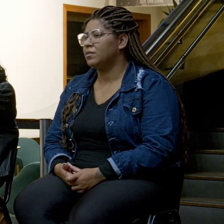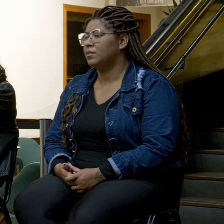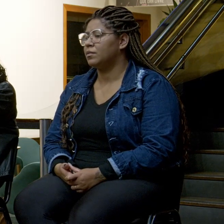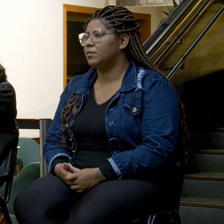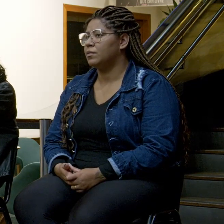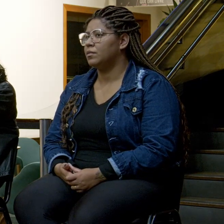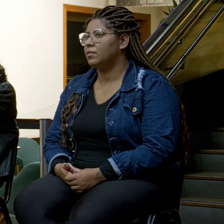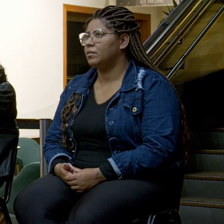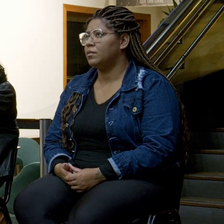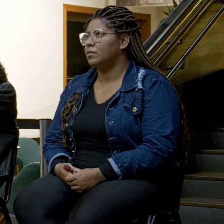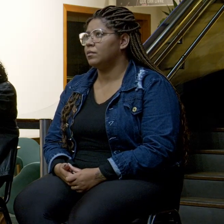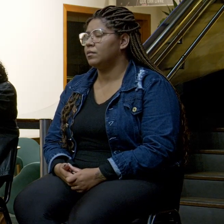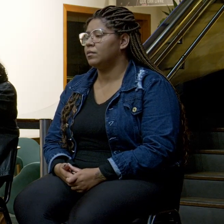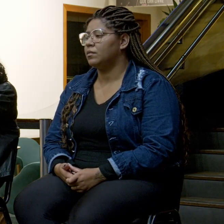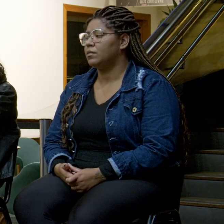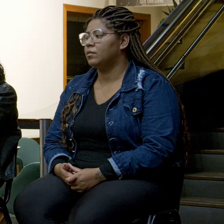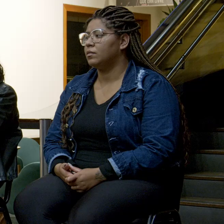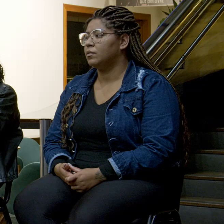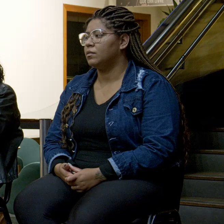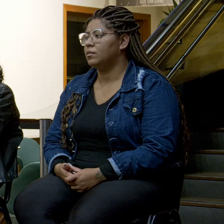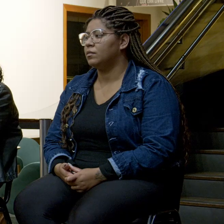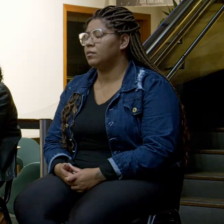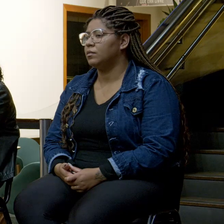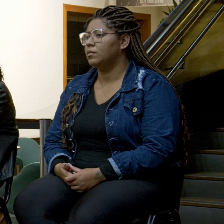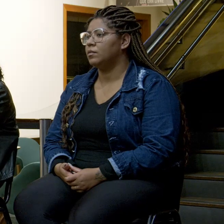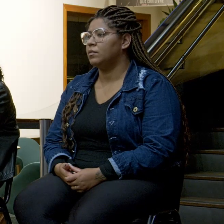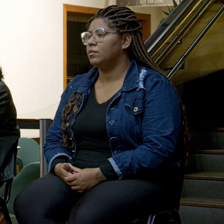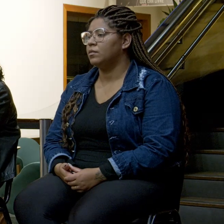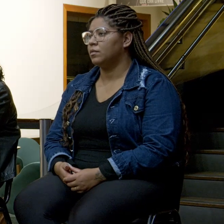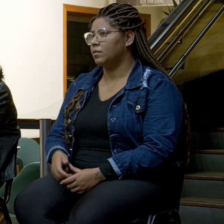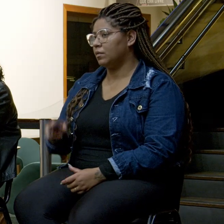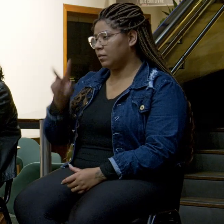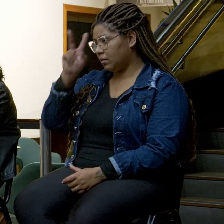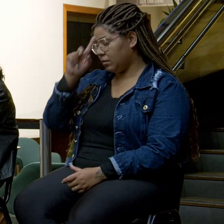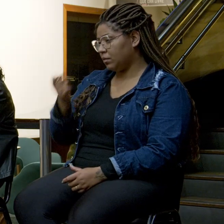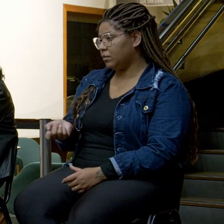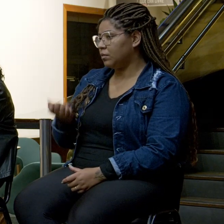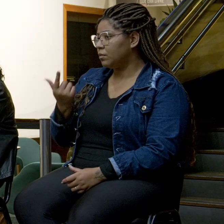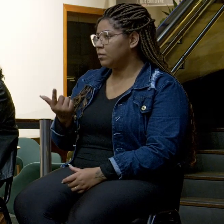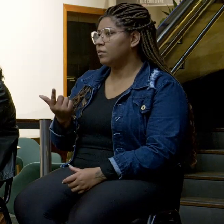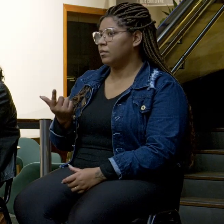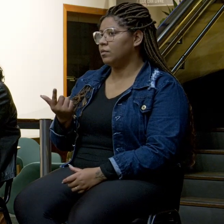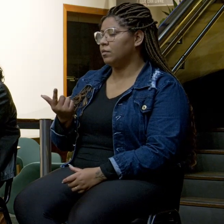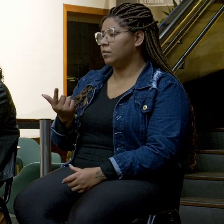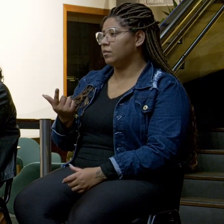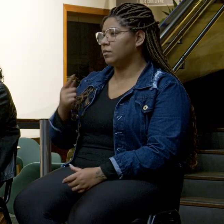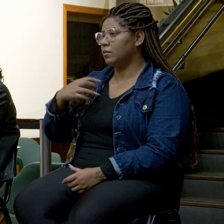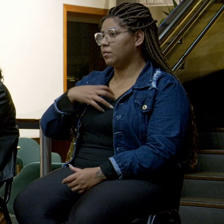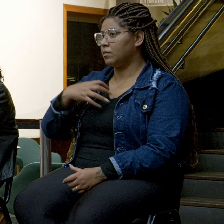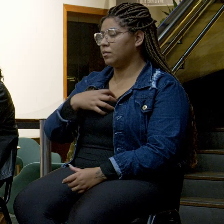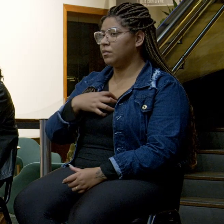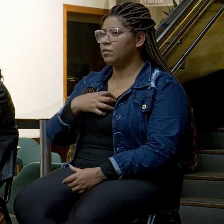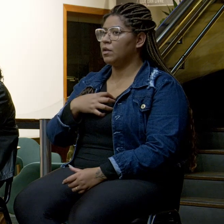Me toca o estrangeirismo na Maiolino, né? Esse ser estrangeira,